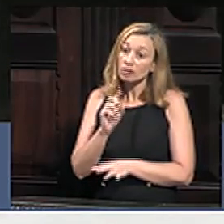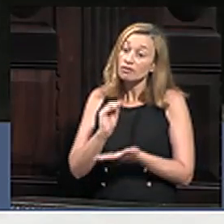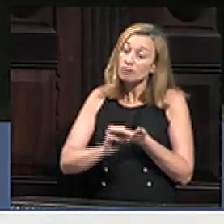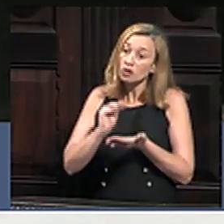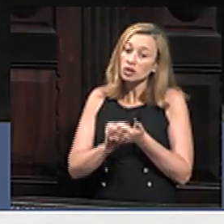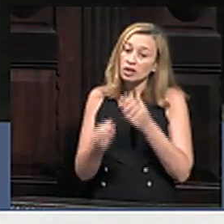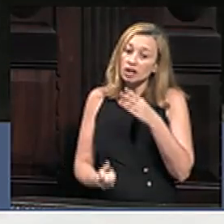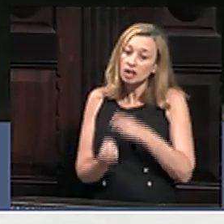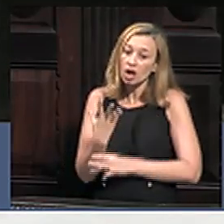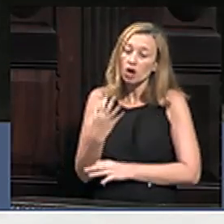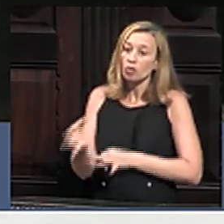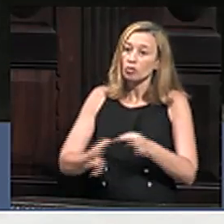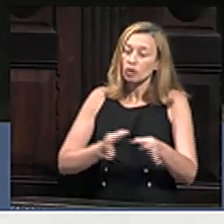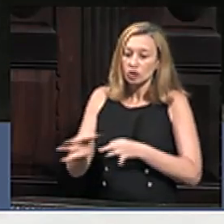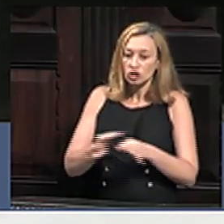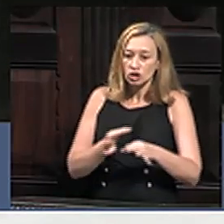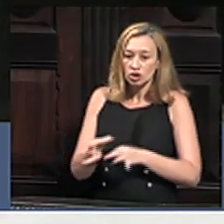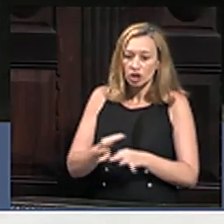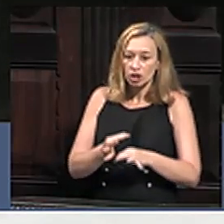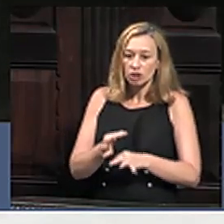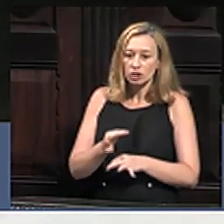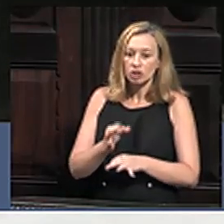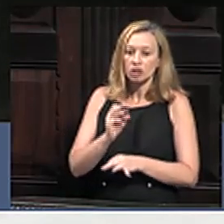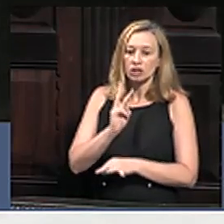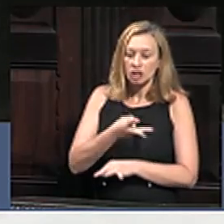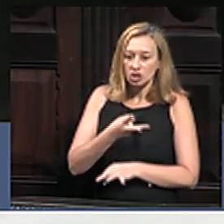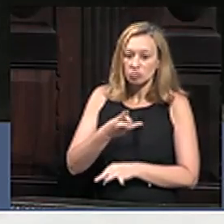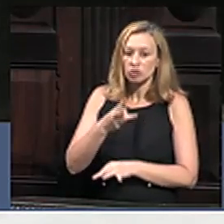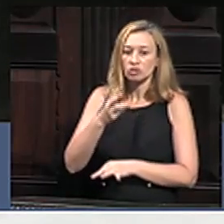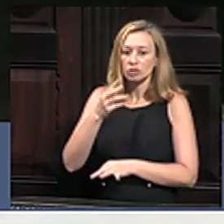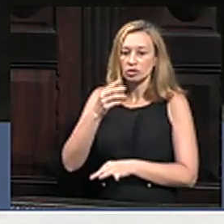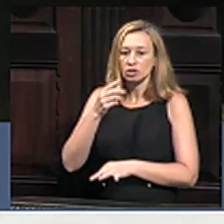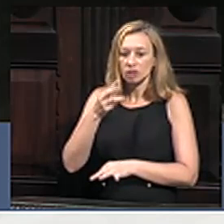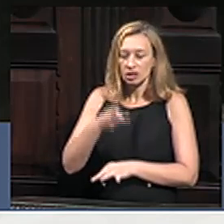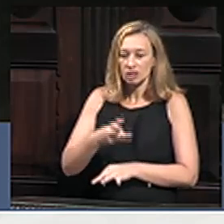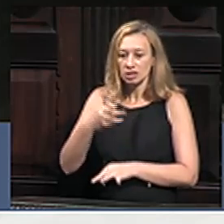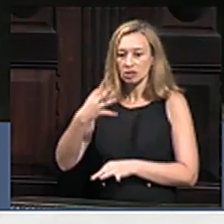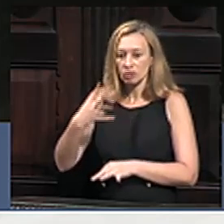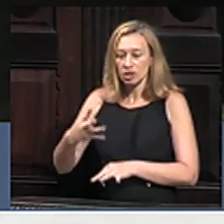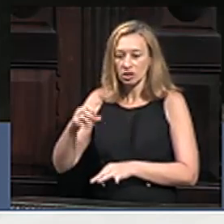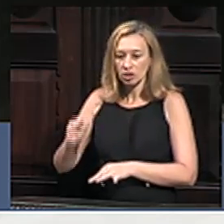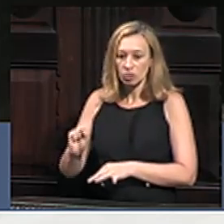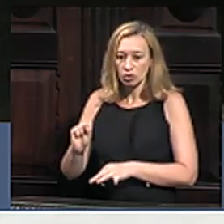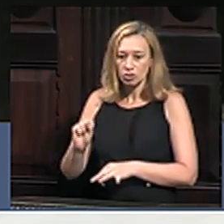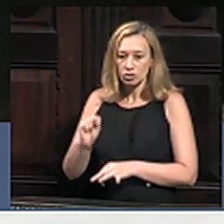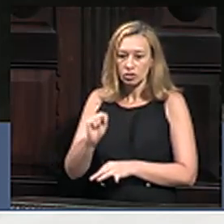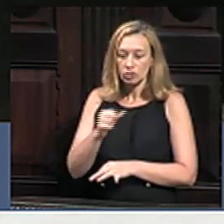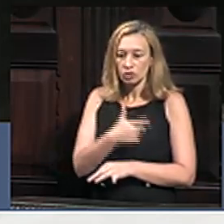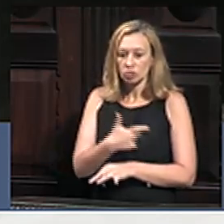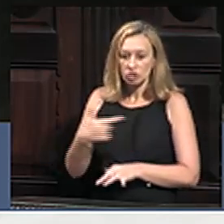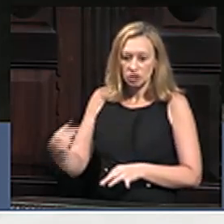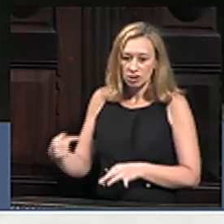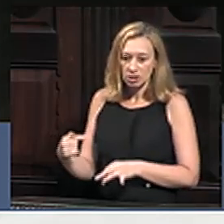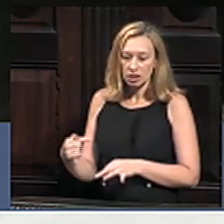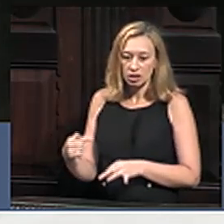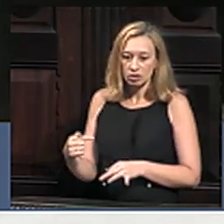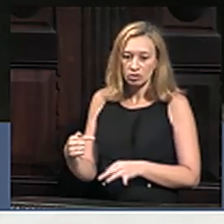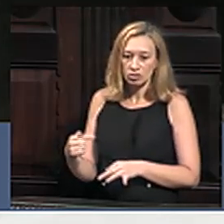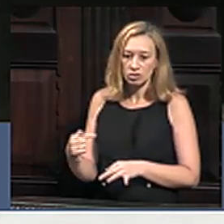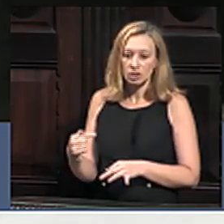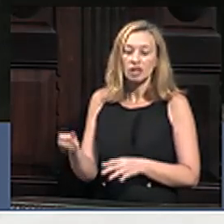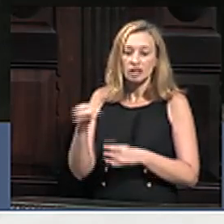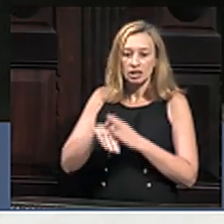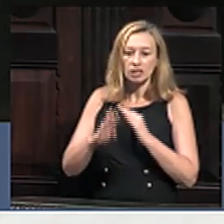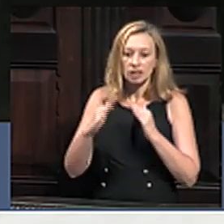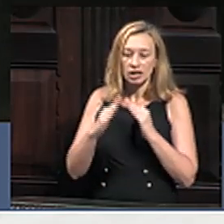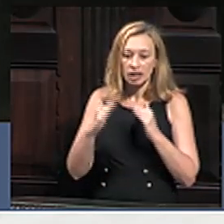O projeto de lei número 3.248, de 2017, ainda está tramitando na casa, de autoria do próprio